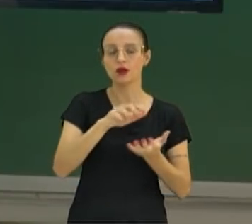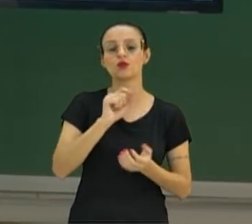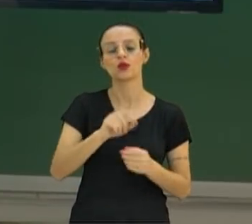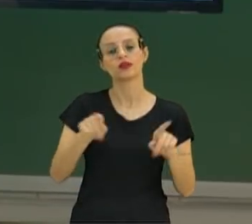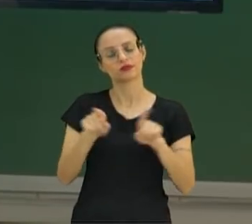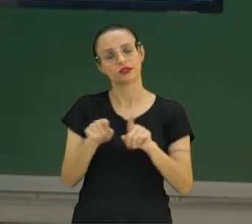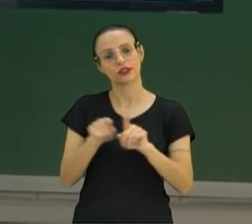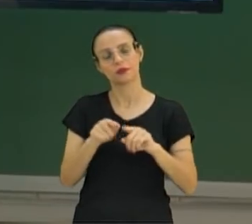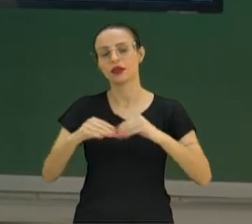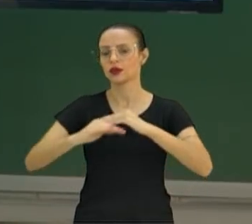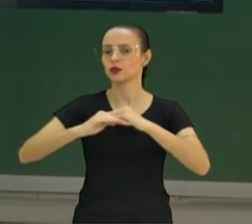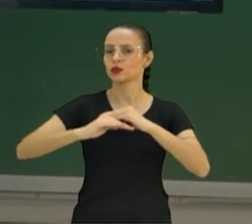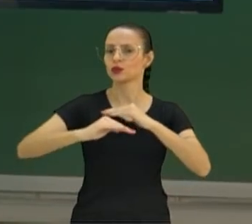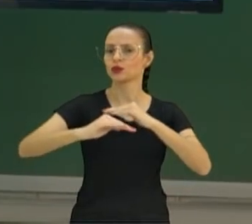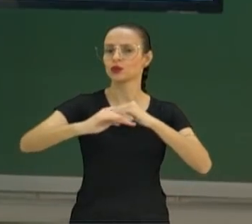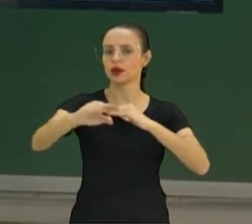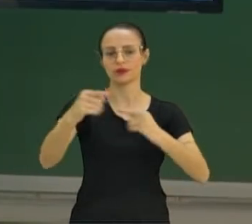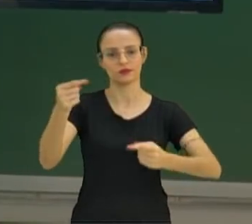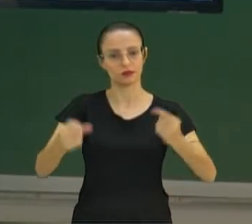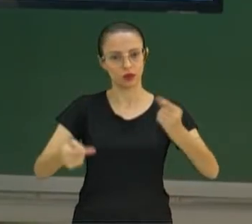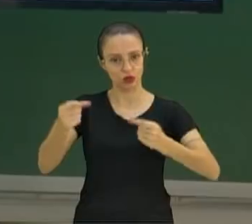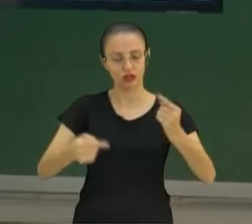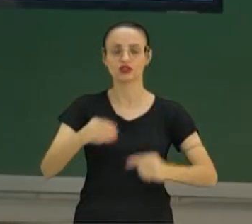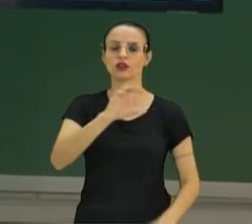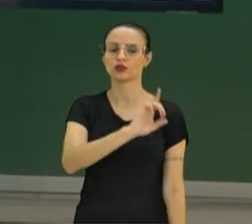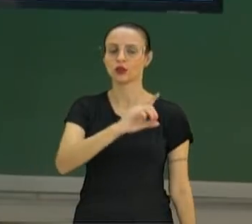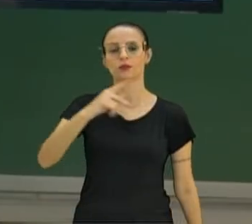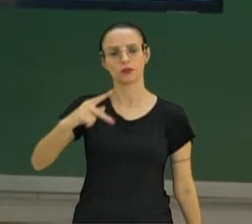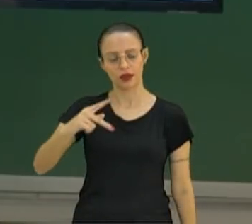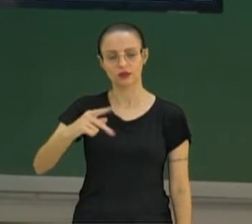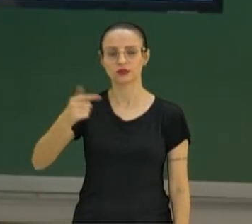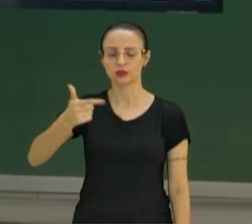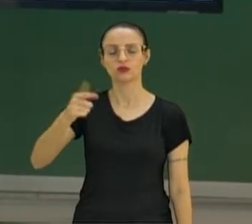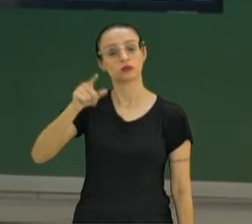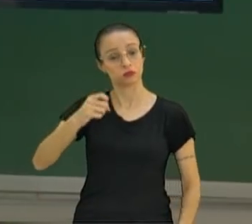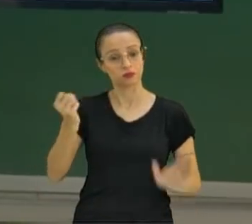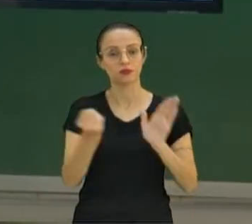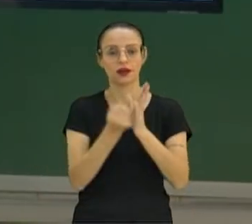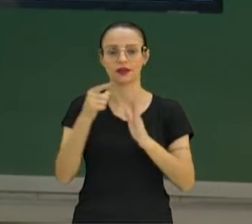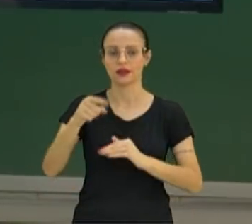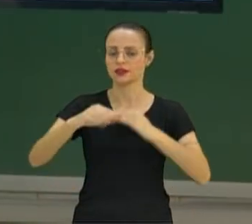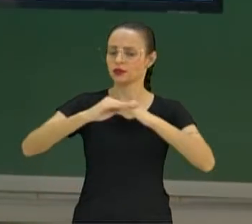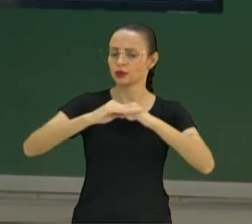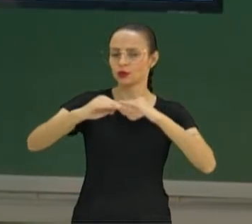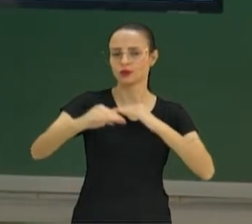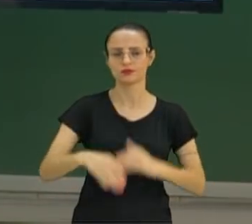a estabilidade política do governo de Dom Pedro que marca essa consolidação.